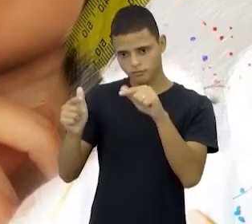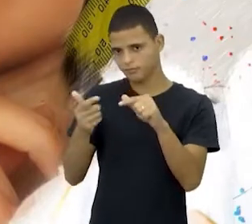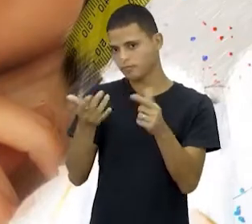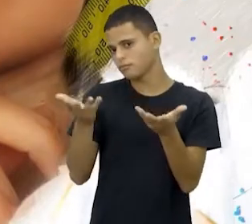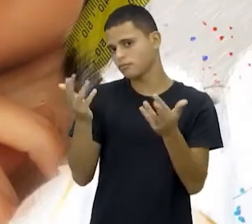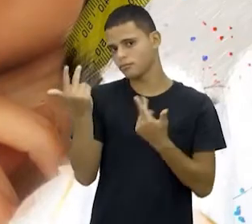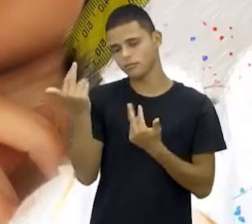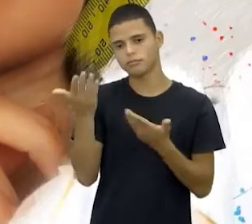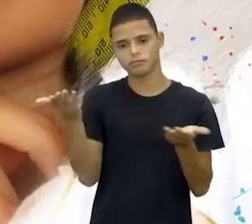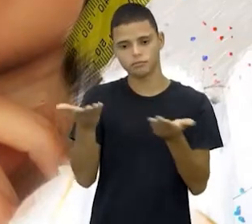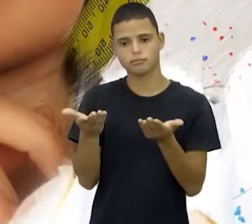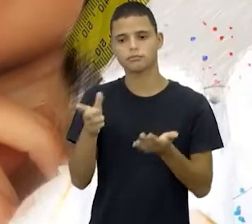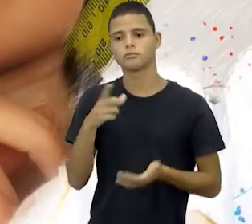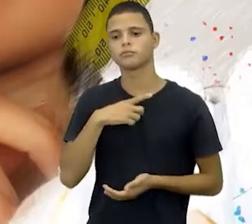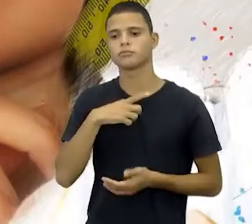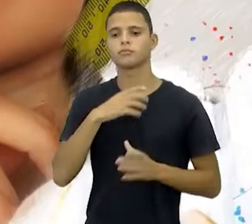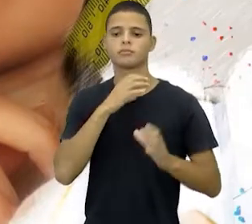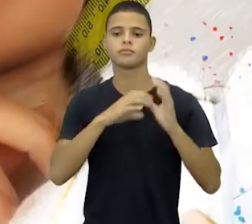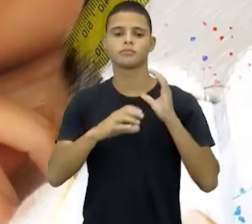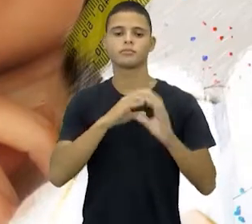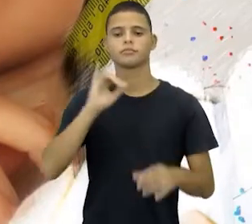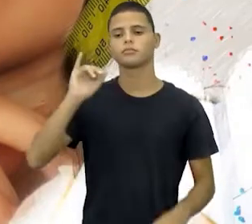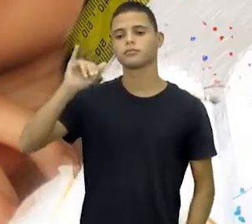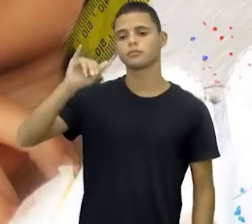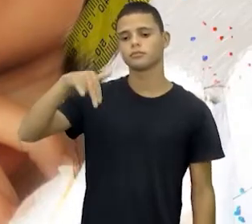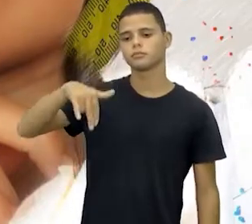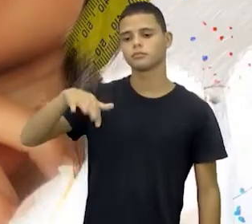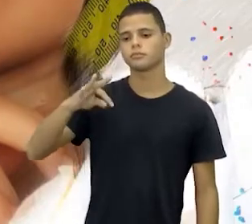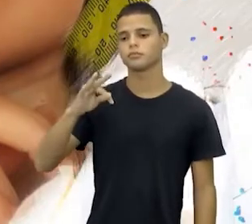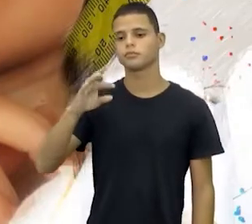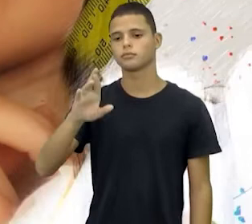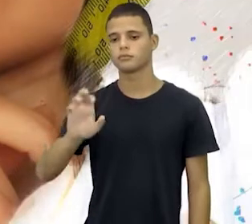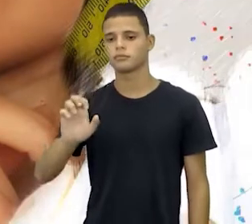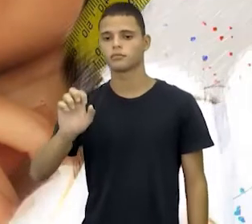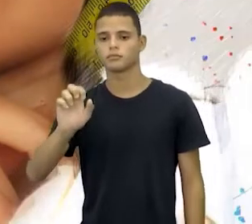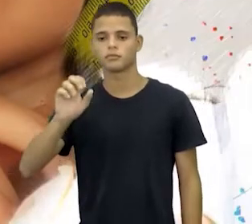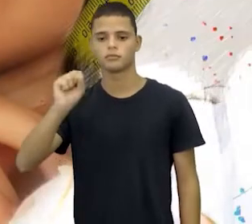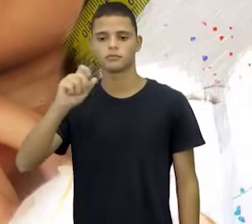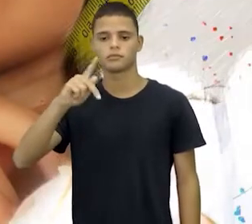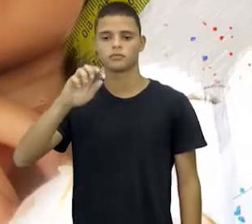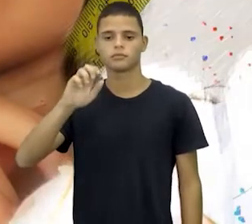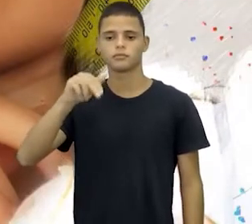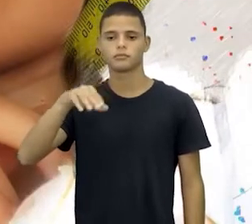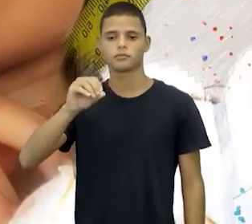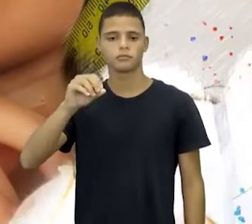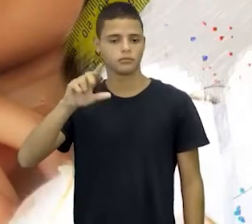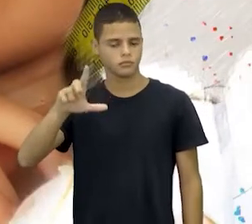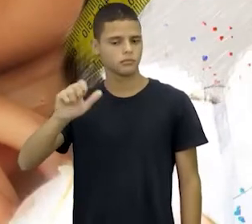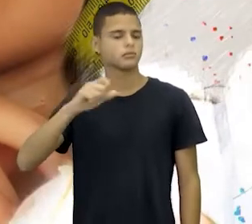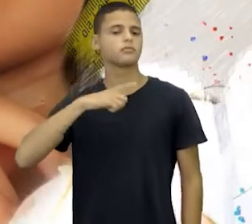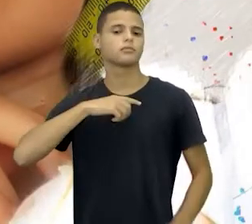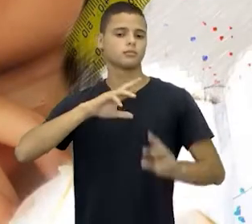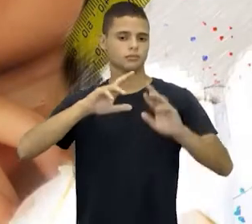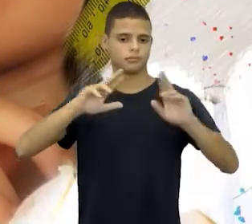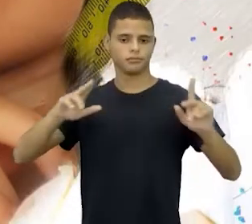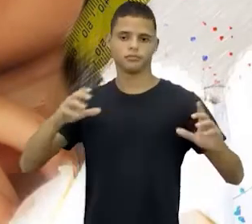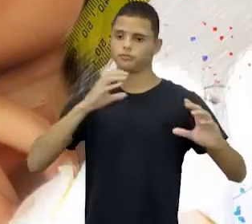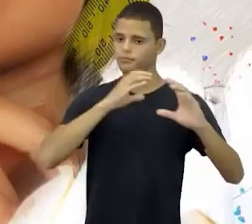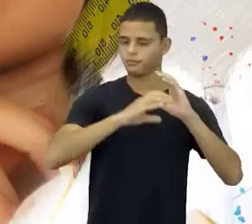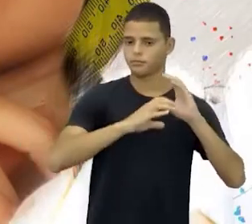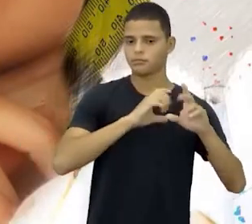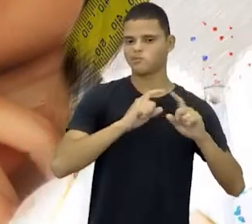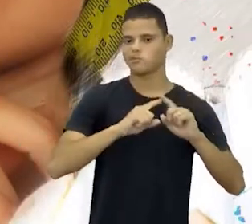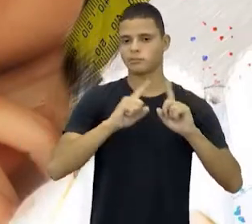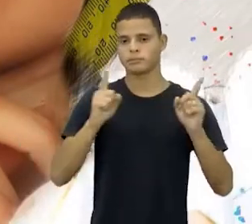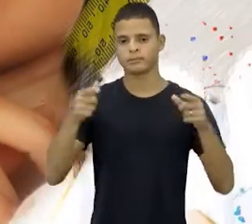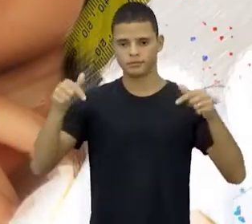agora, nós temos a comunicação interpessoal. Nós vamos falar de várias formas aí de comunicação. Porém,